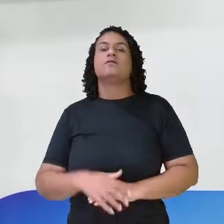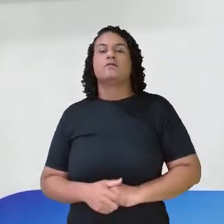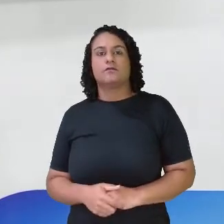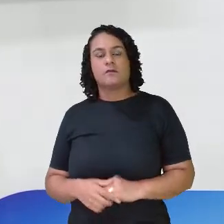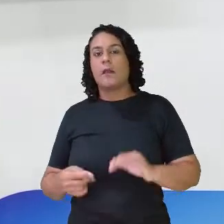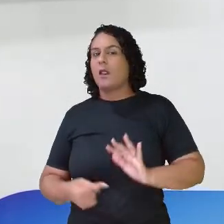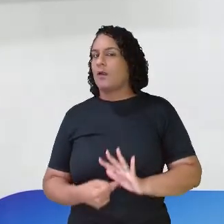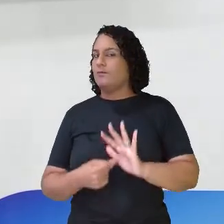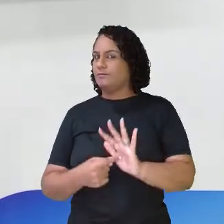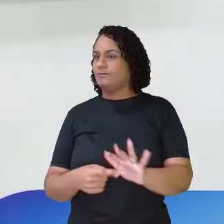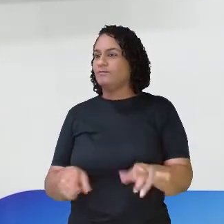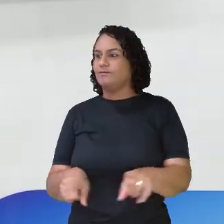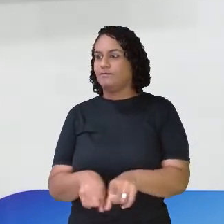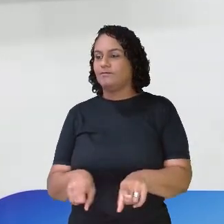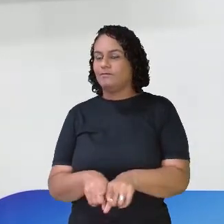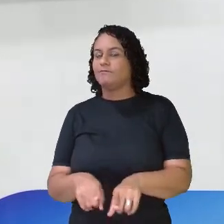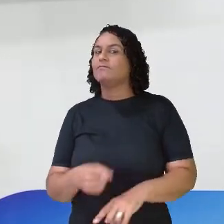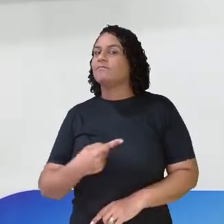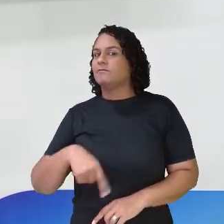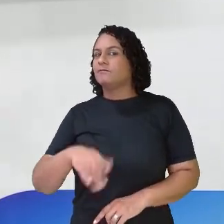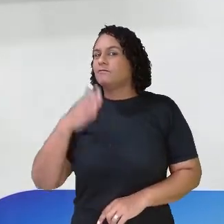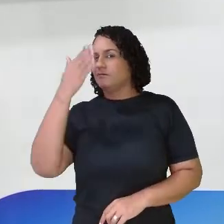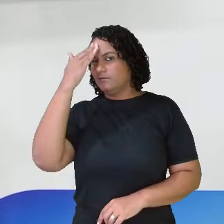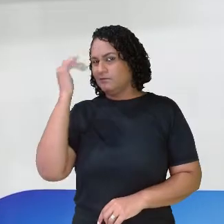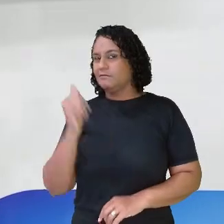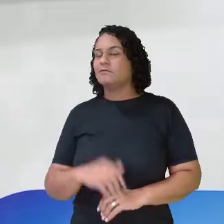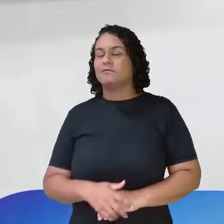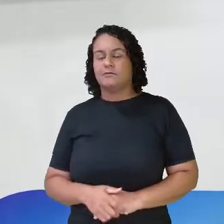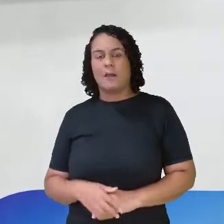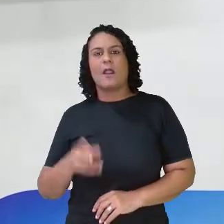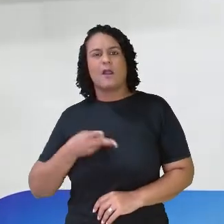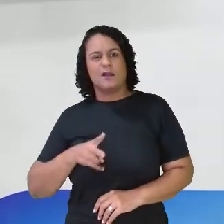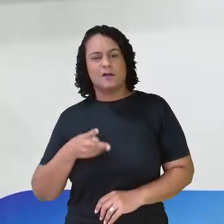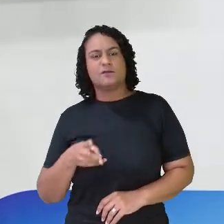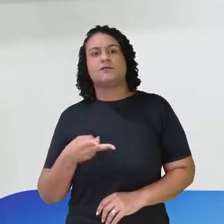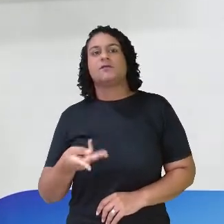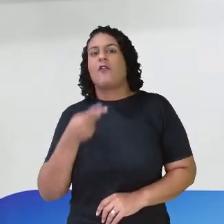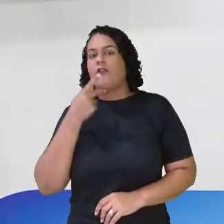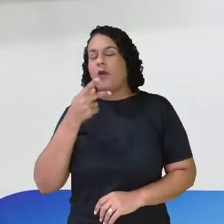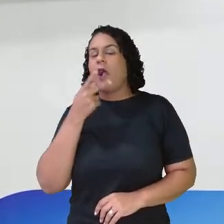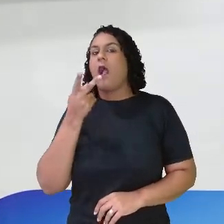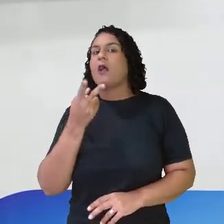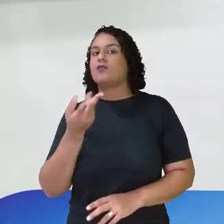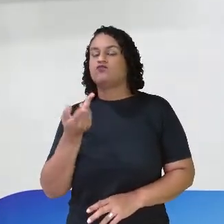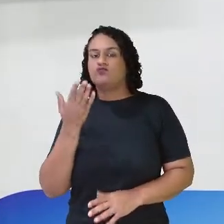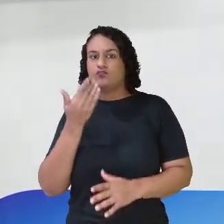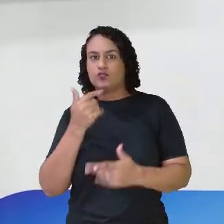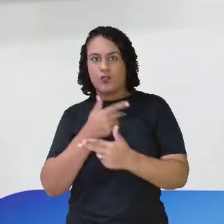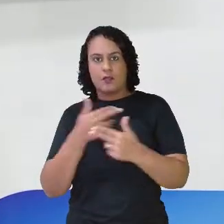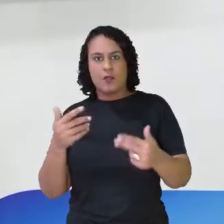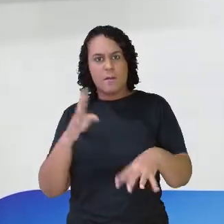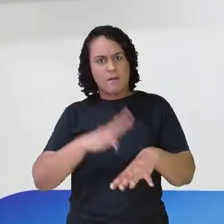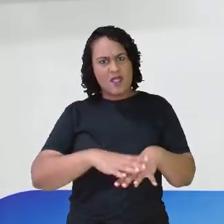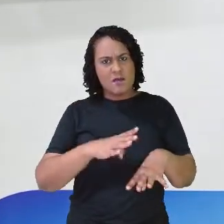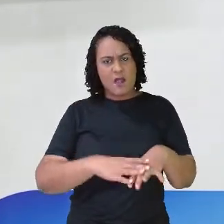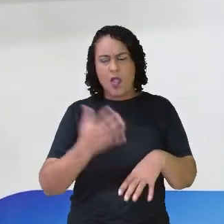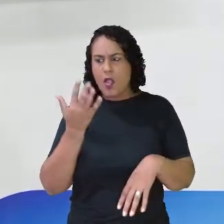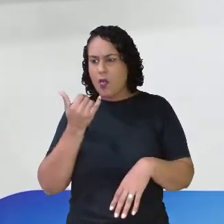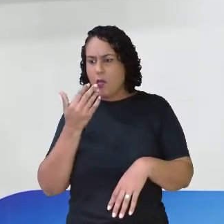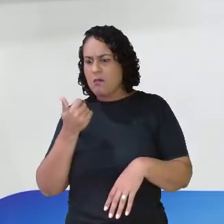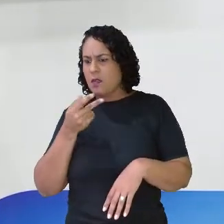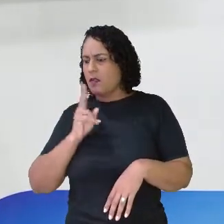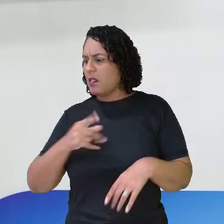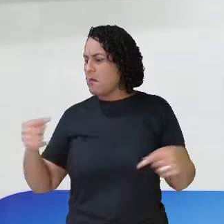trouxe também, né? Que vocês sabem que eu não deixo de falar de comida. Matemática e comida tem tudo a ver, minha gente. Eu consigo